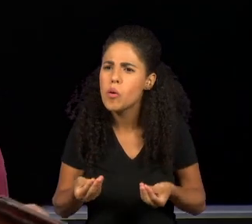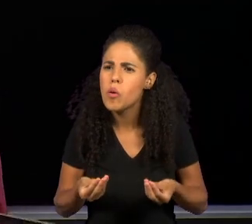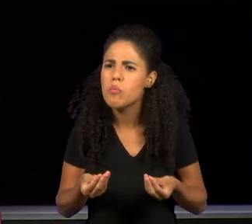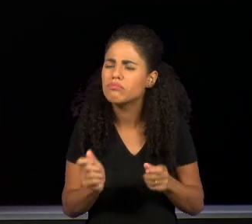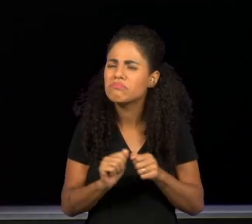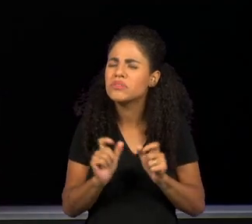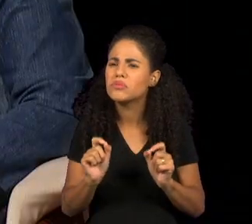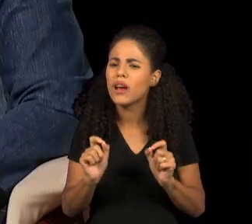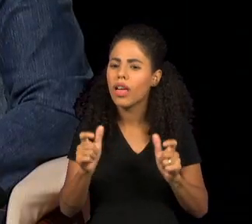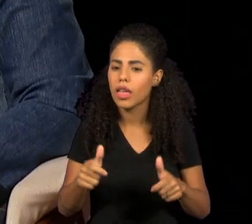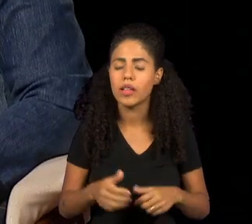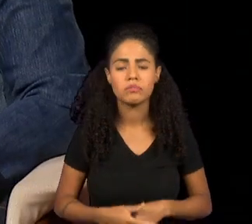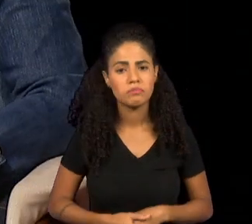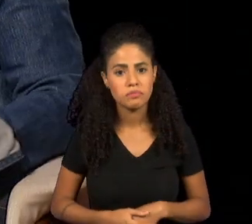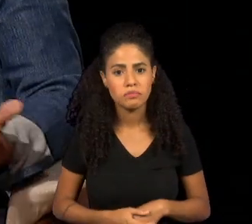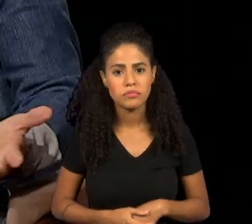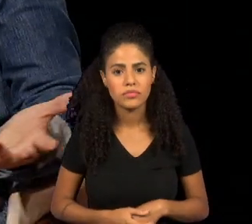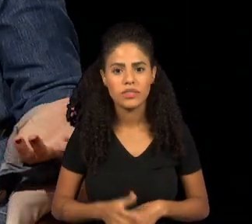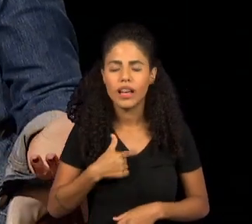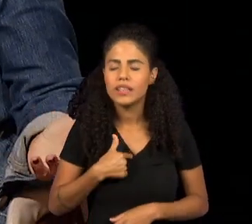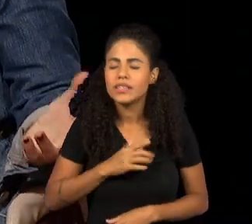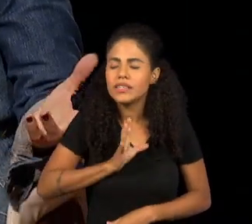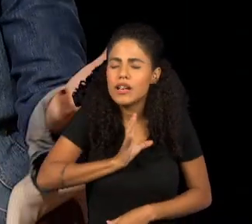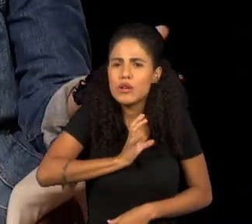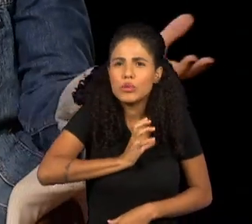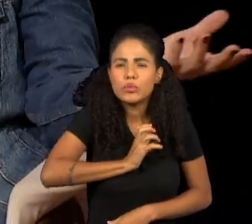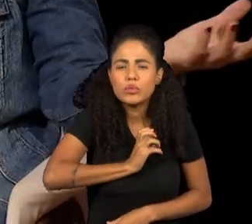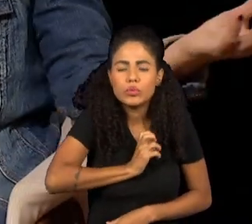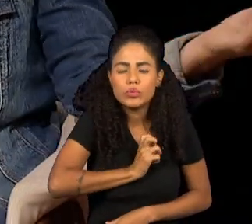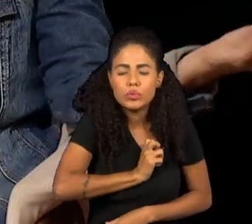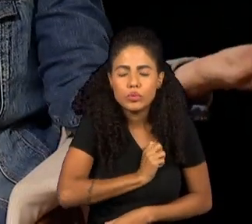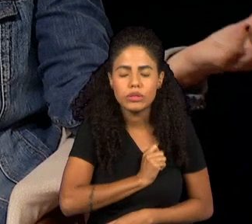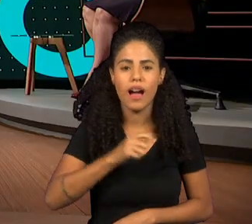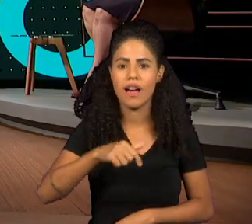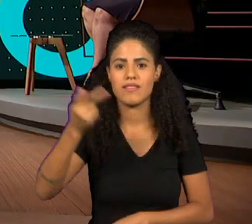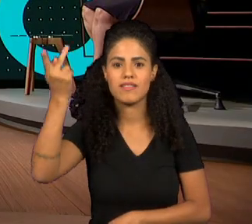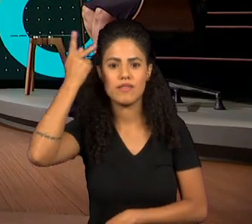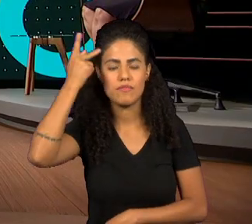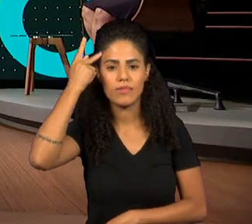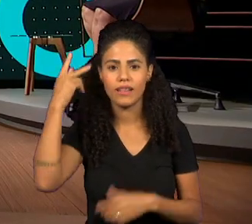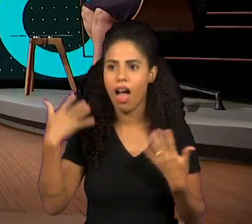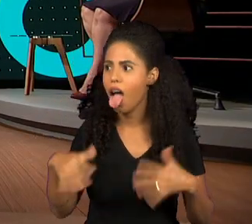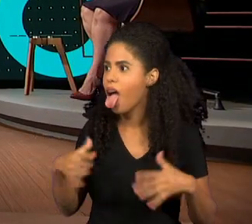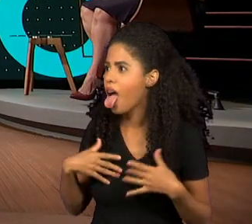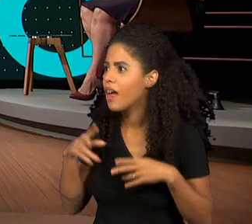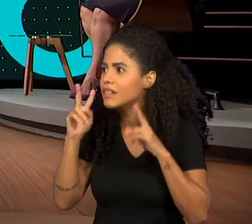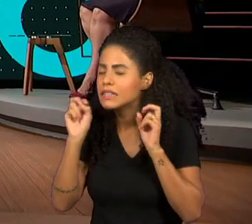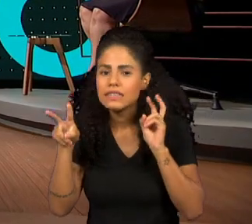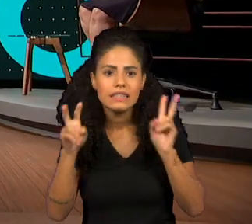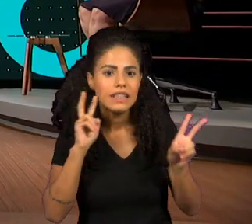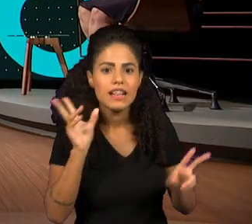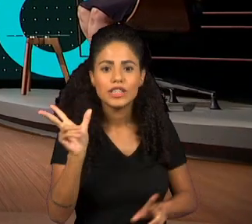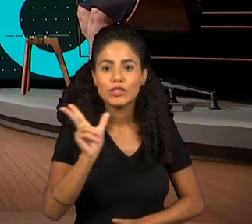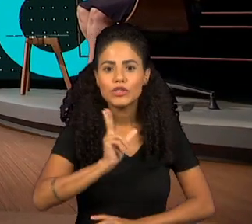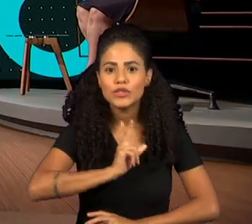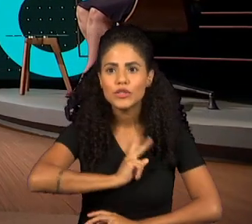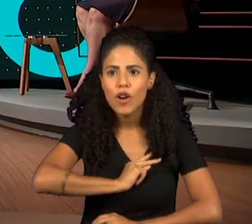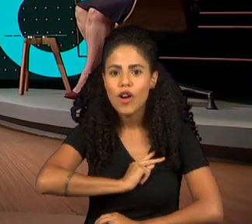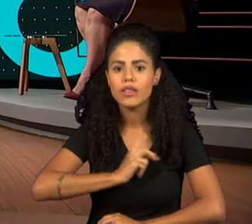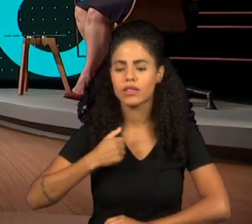por aqui? Bom, eu amava São Paulo. Eu cheguei assim, falei, meu Deus, estou em casa. Eu ia muito